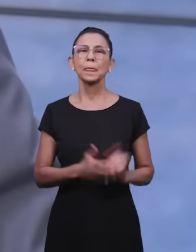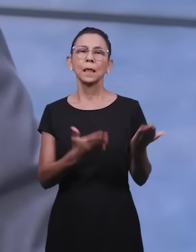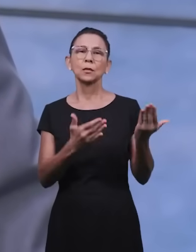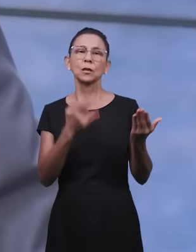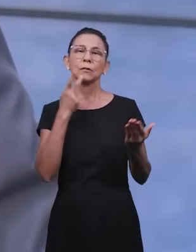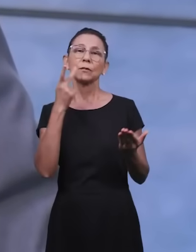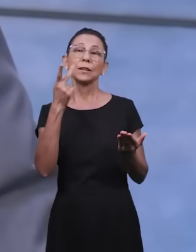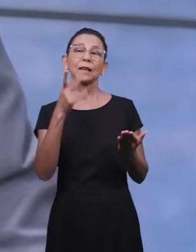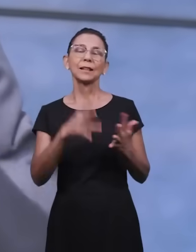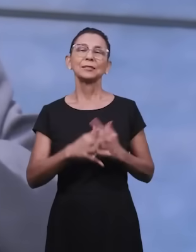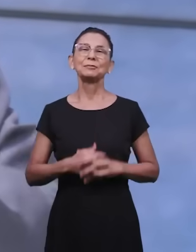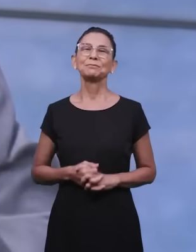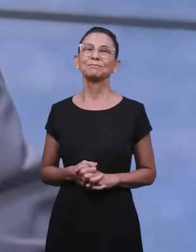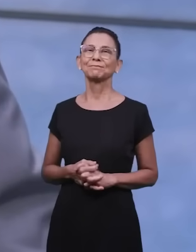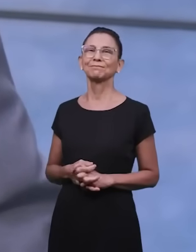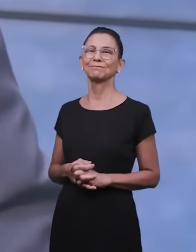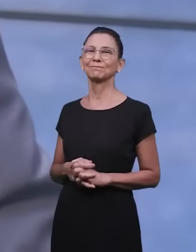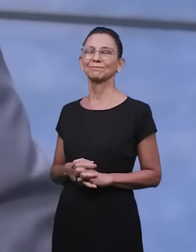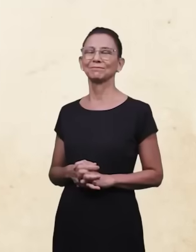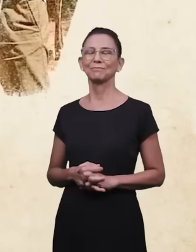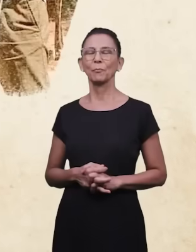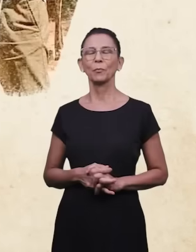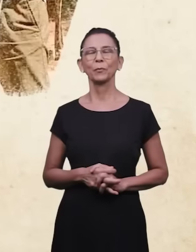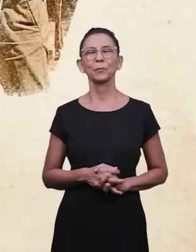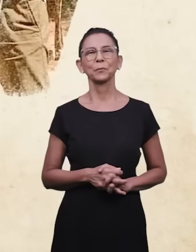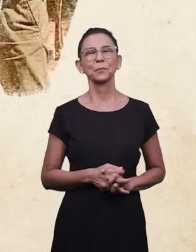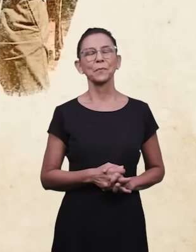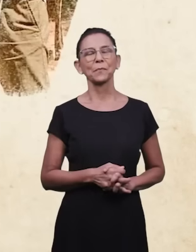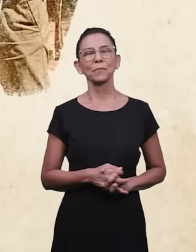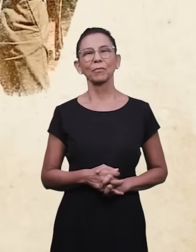que o jovem tem a dizer? Fala, jovem.